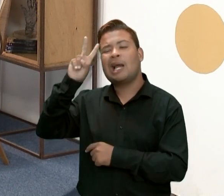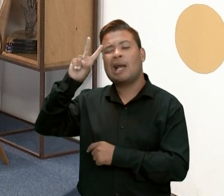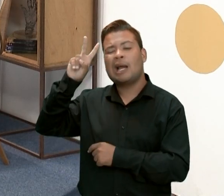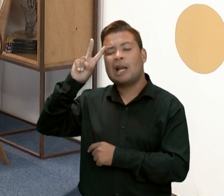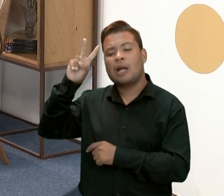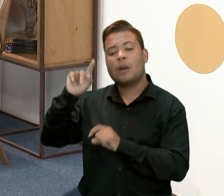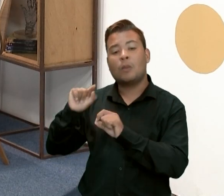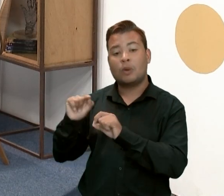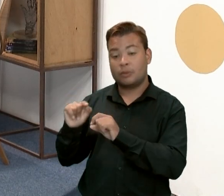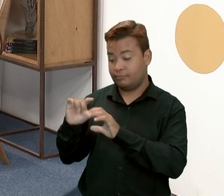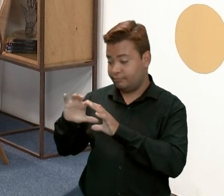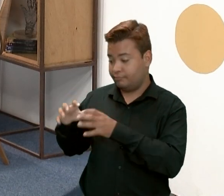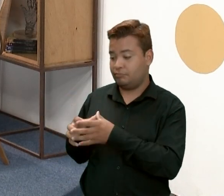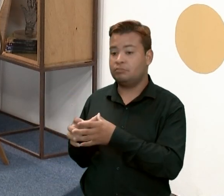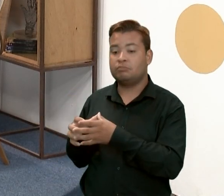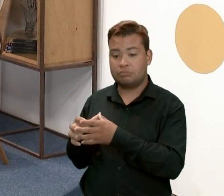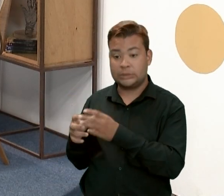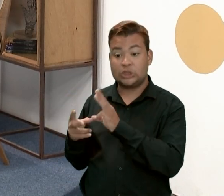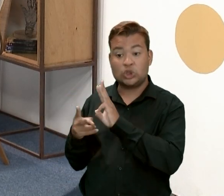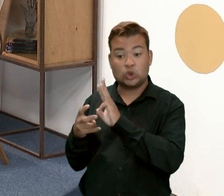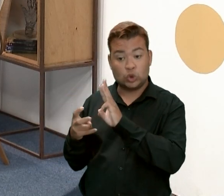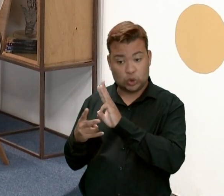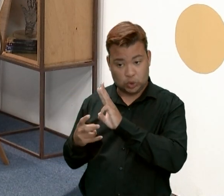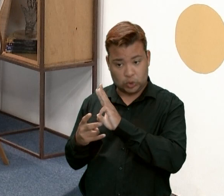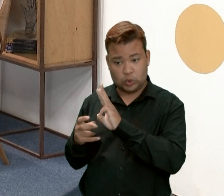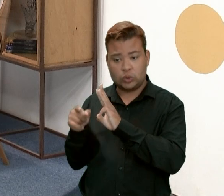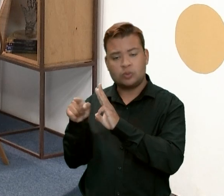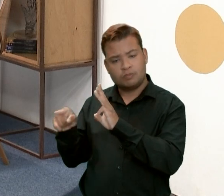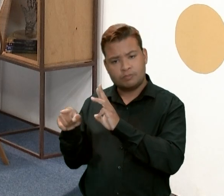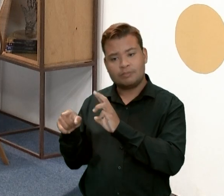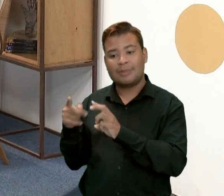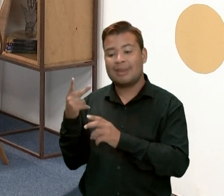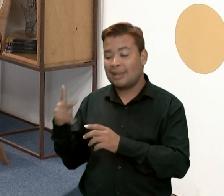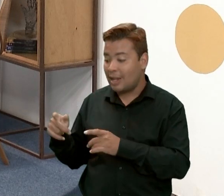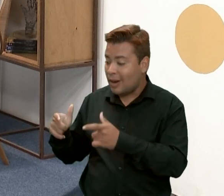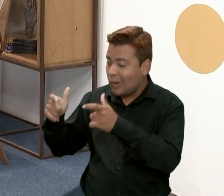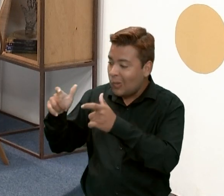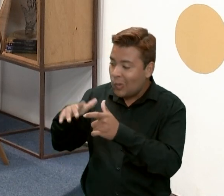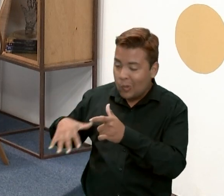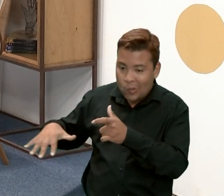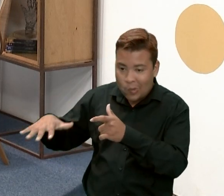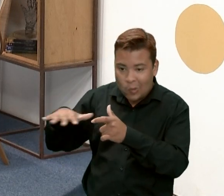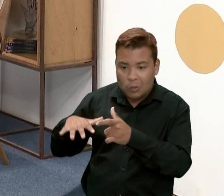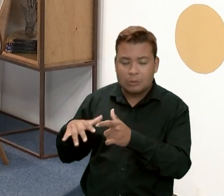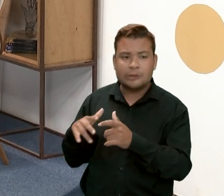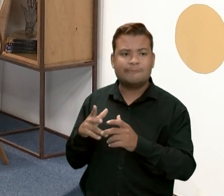de pessoas indígenas, né, que têm seu espaço sempre